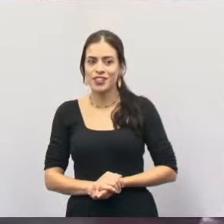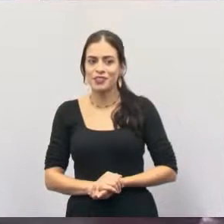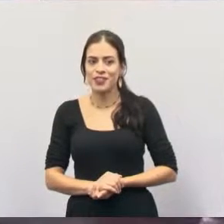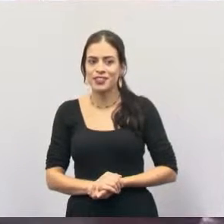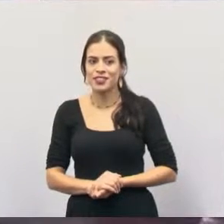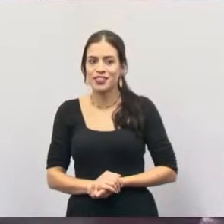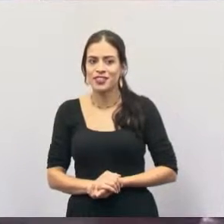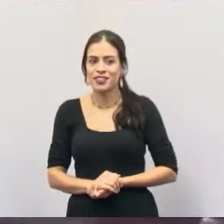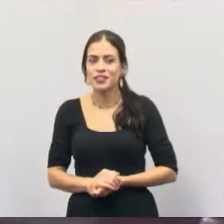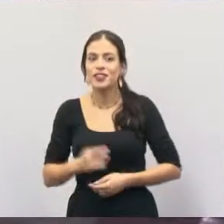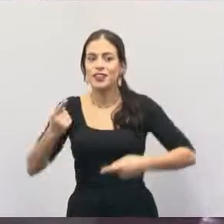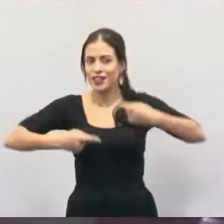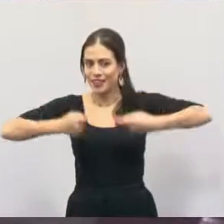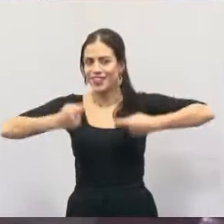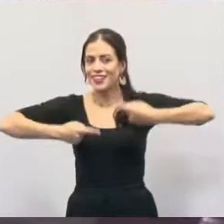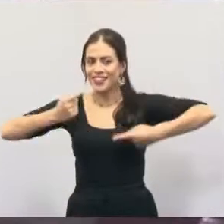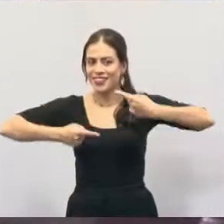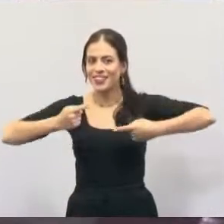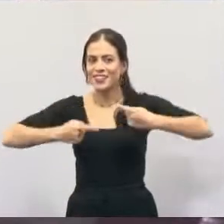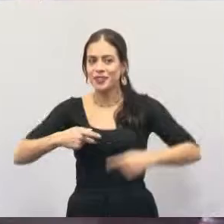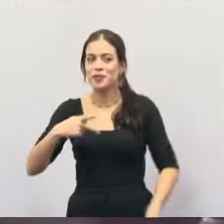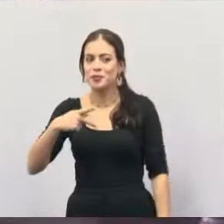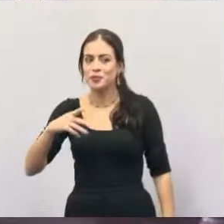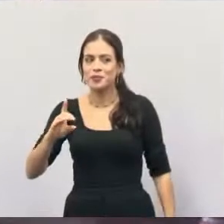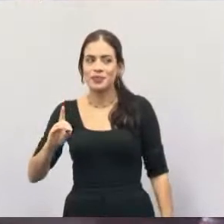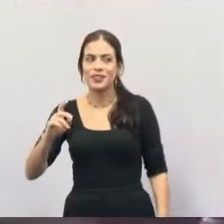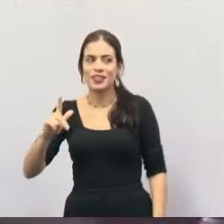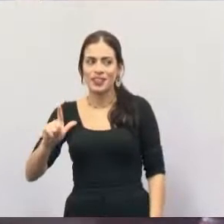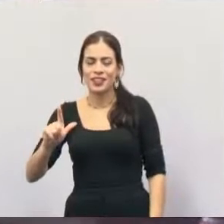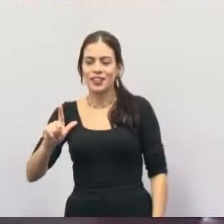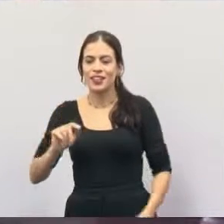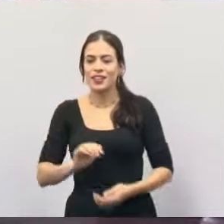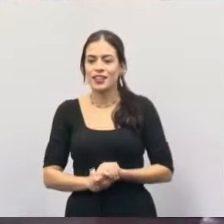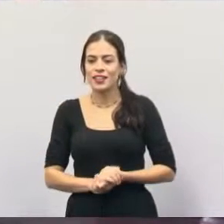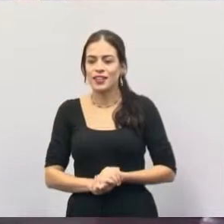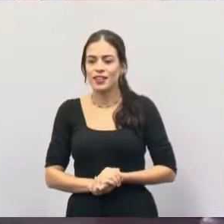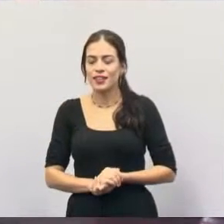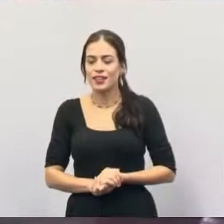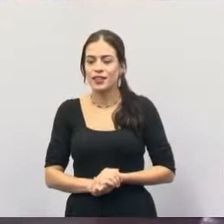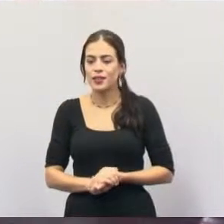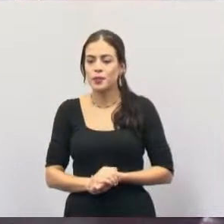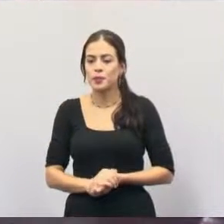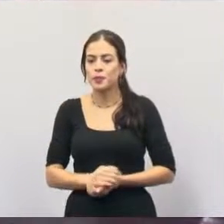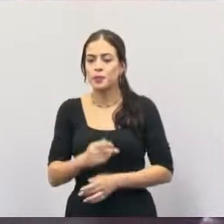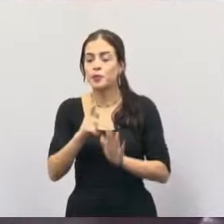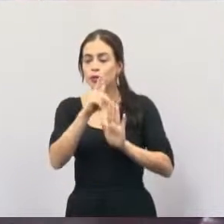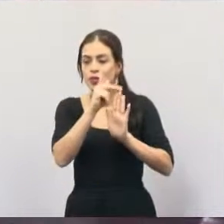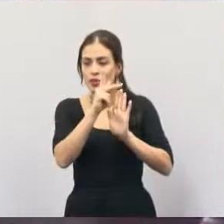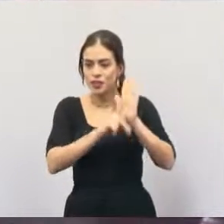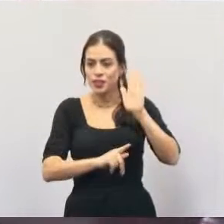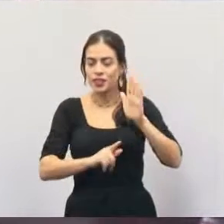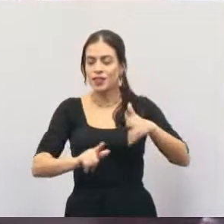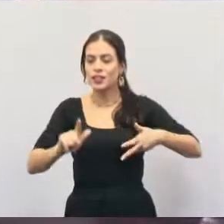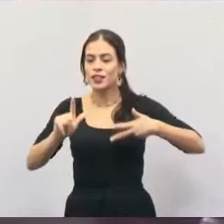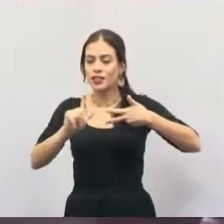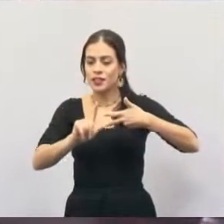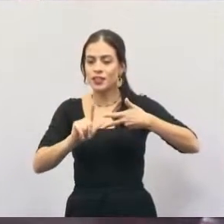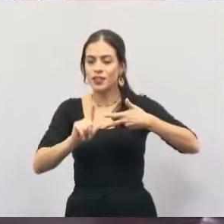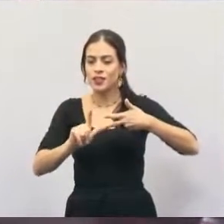Discussão única do PDL número 020/2022. Projeto de decreto legislativo com